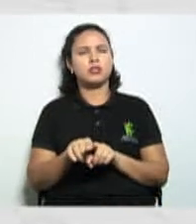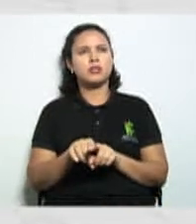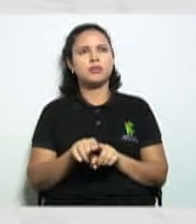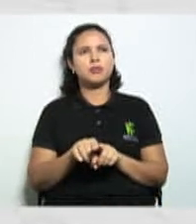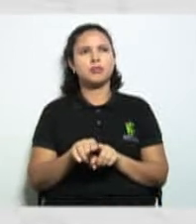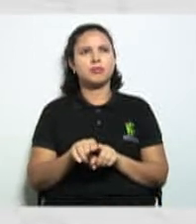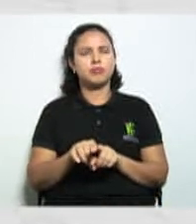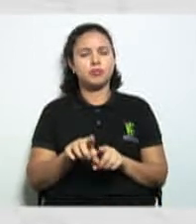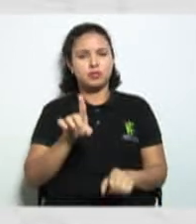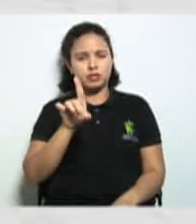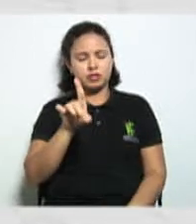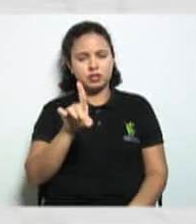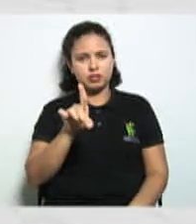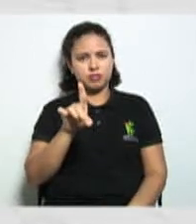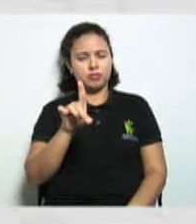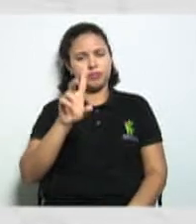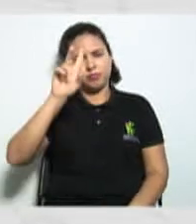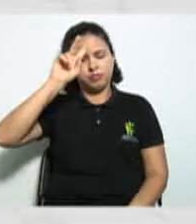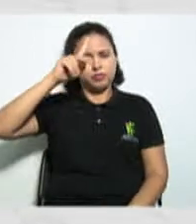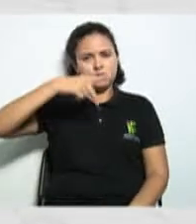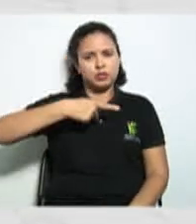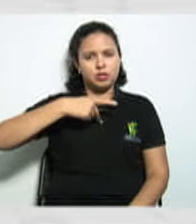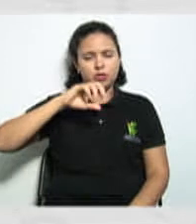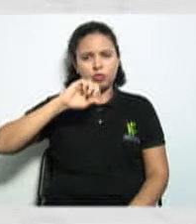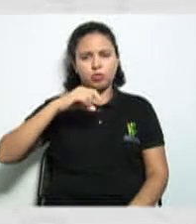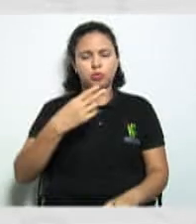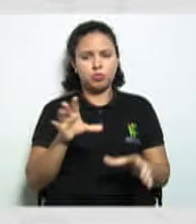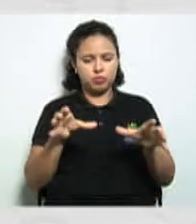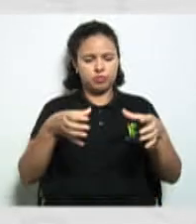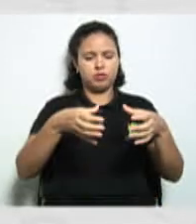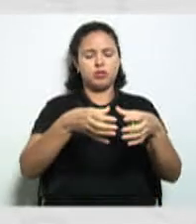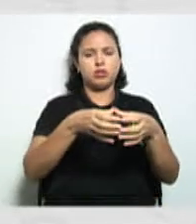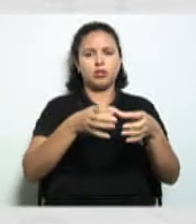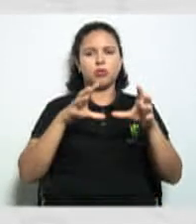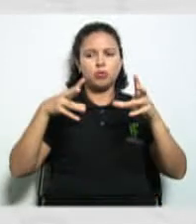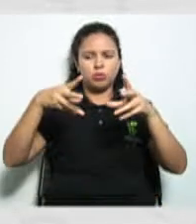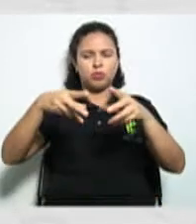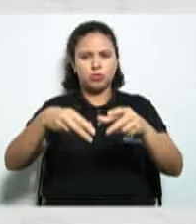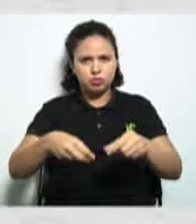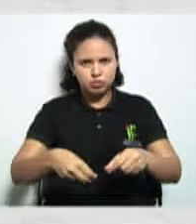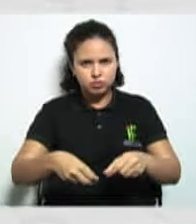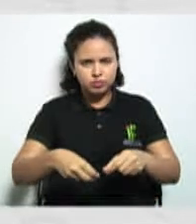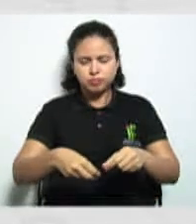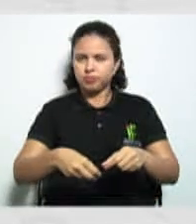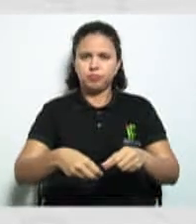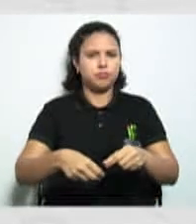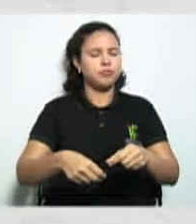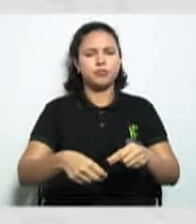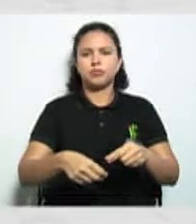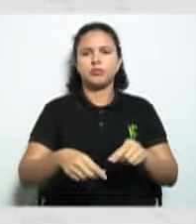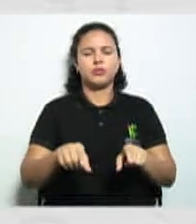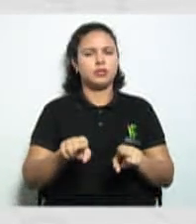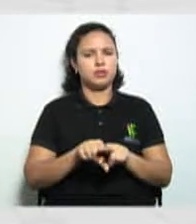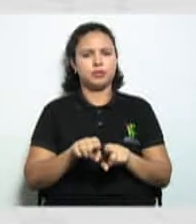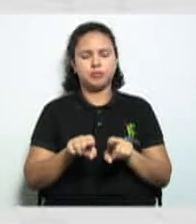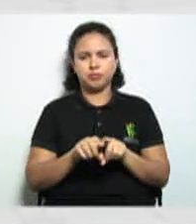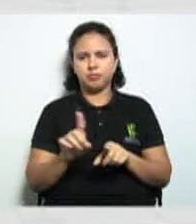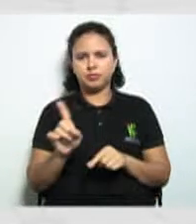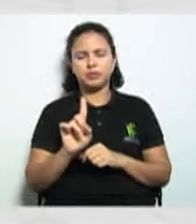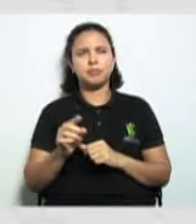em grupo? Eu levo todo mundo de uma vez e a gente faz um estágio em grupo? Acho que também não é individual e